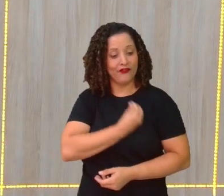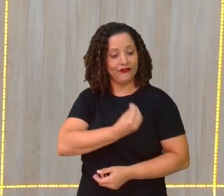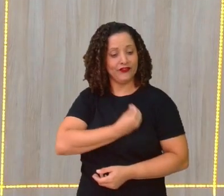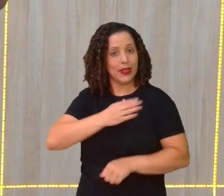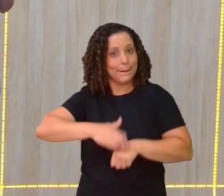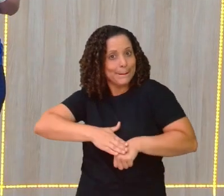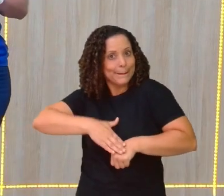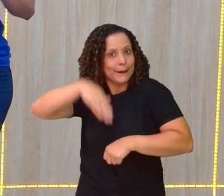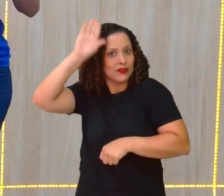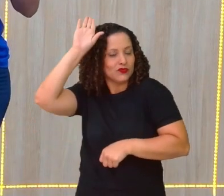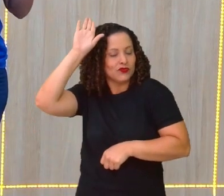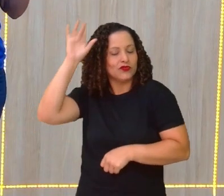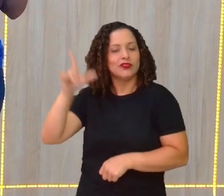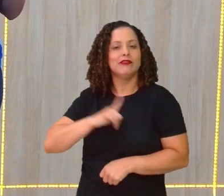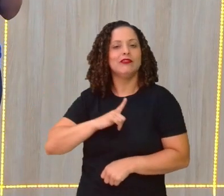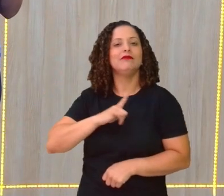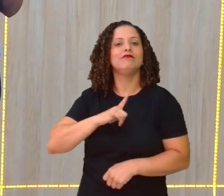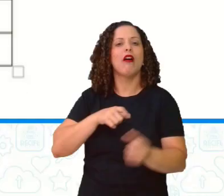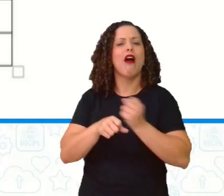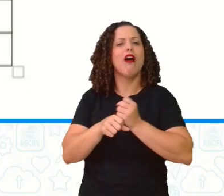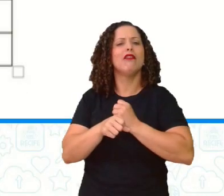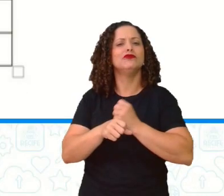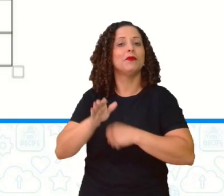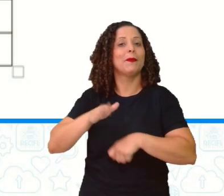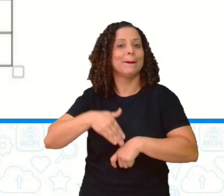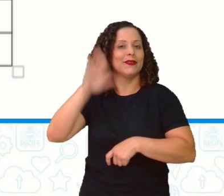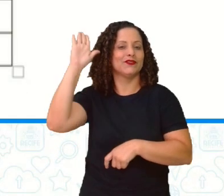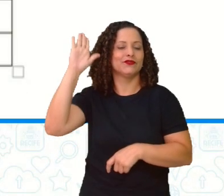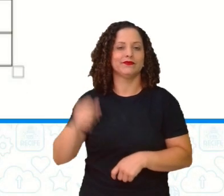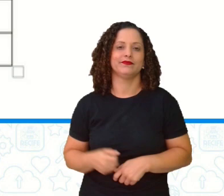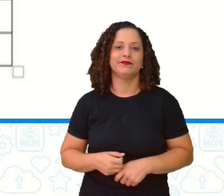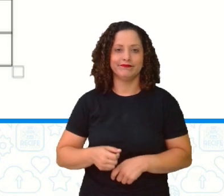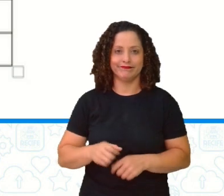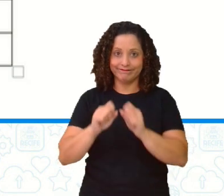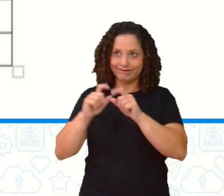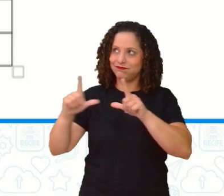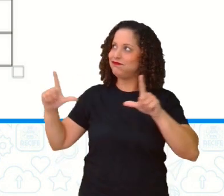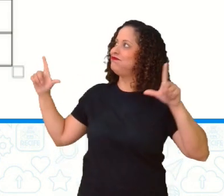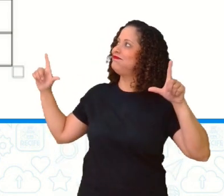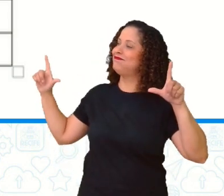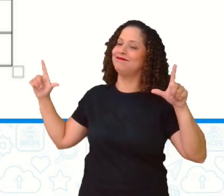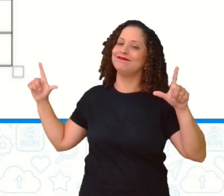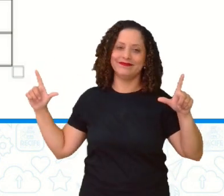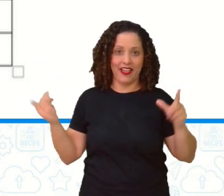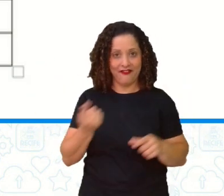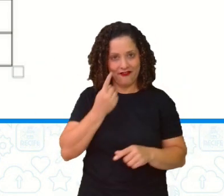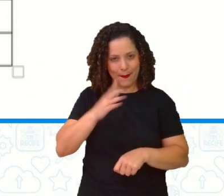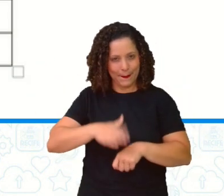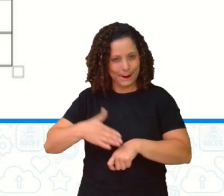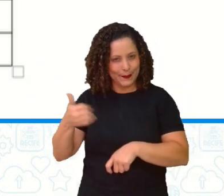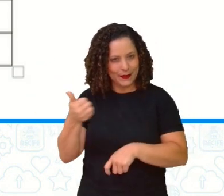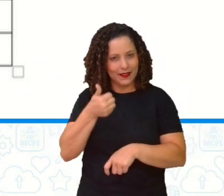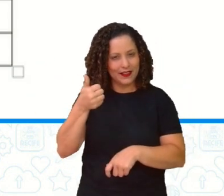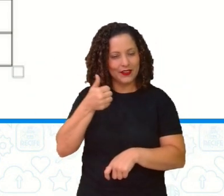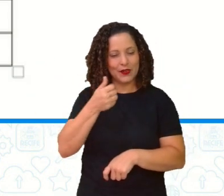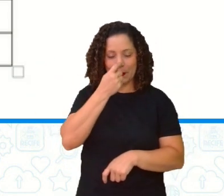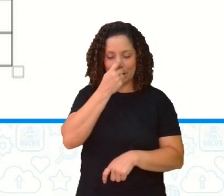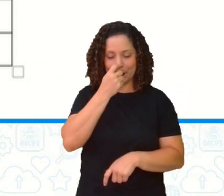de olho na tabela, eu vou pedir para ampliar para que vocês visualizem melhor em casa, quem está na escola também nos